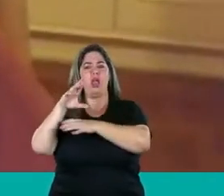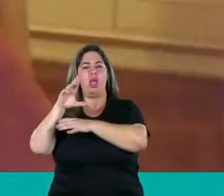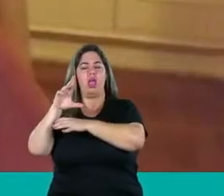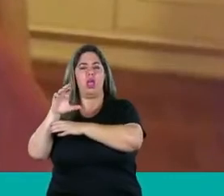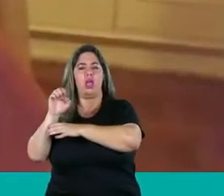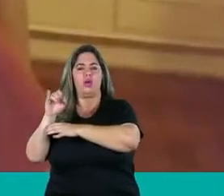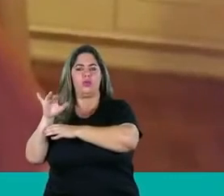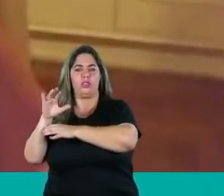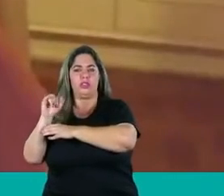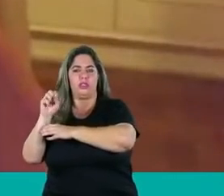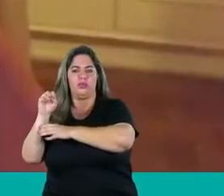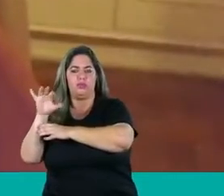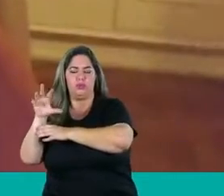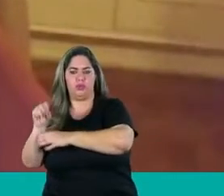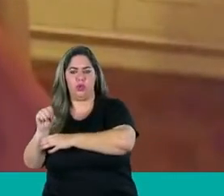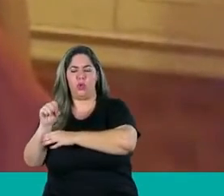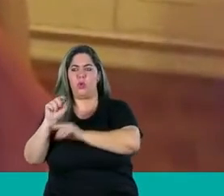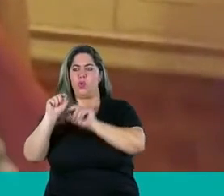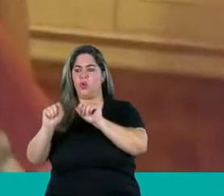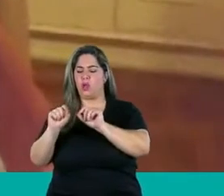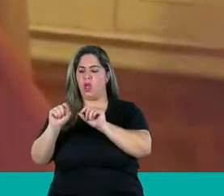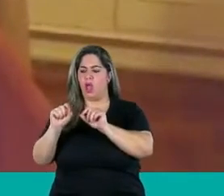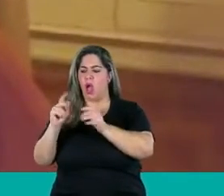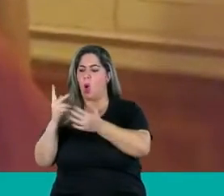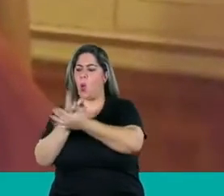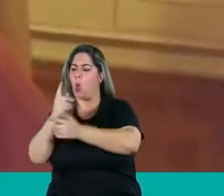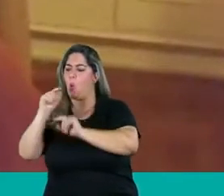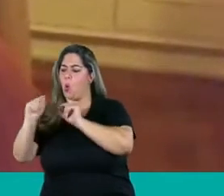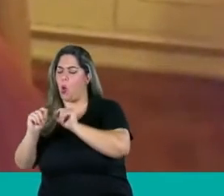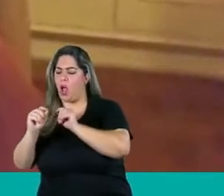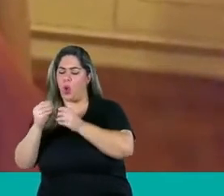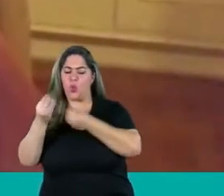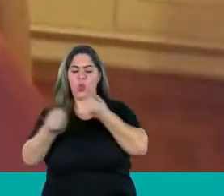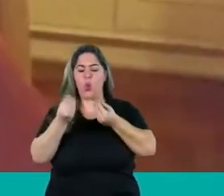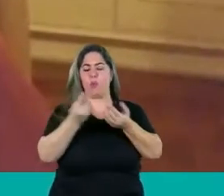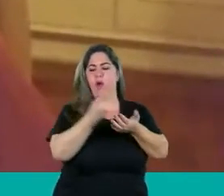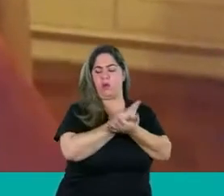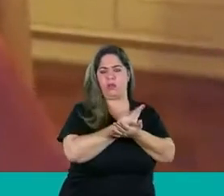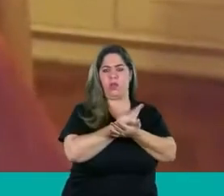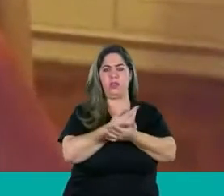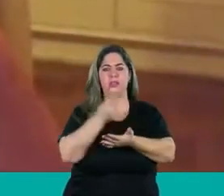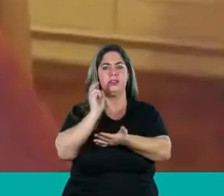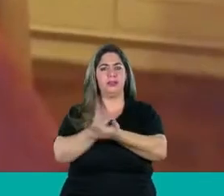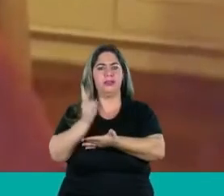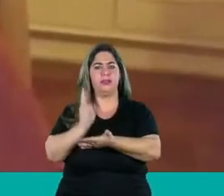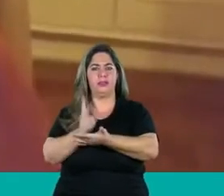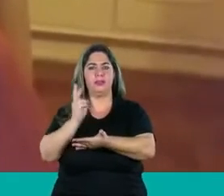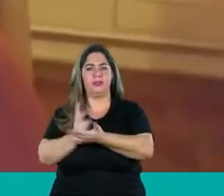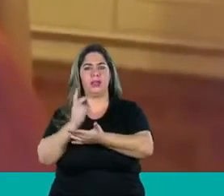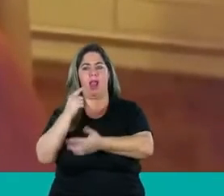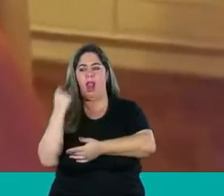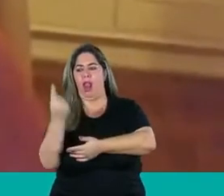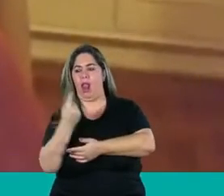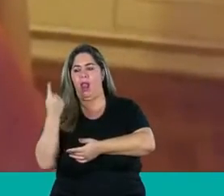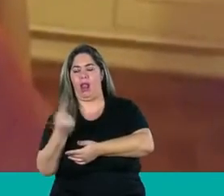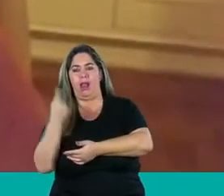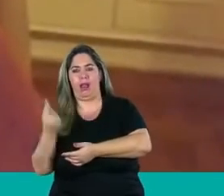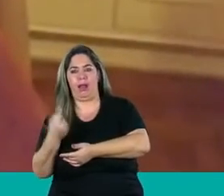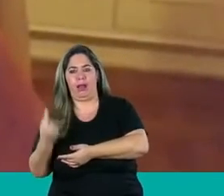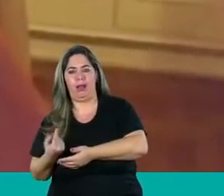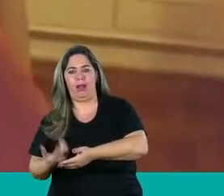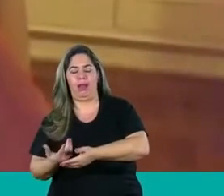busca causa e efeito de maneira recorrente, como um espiral. E